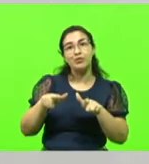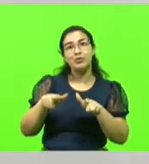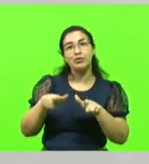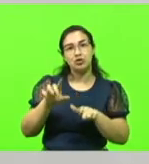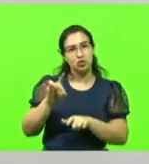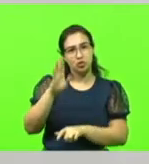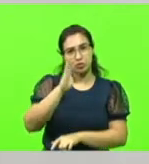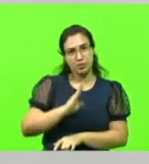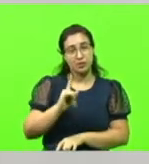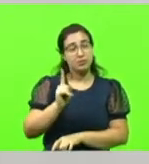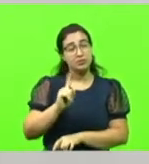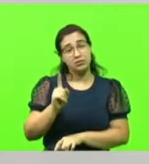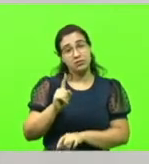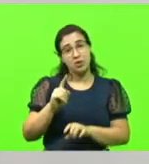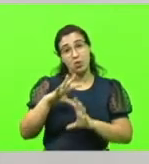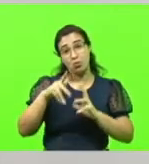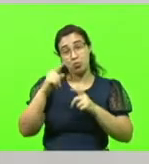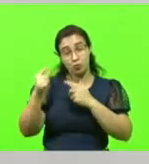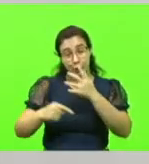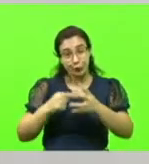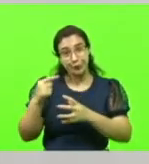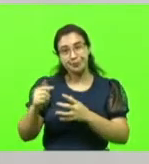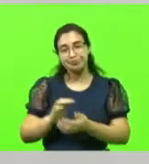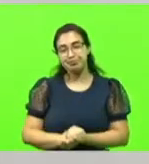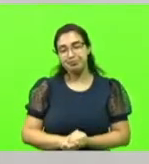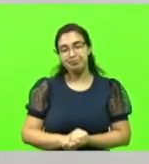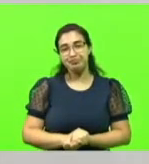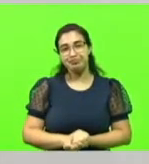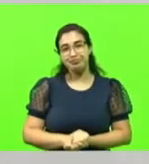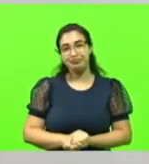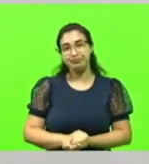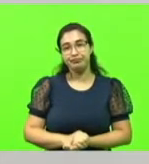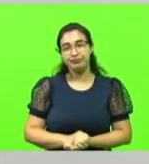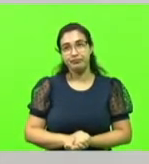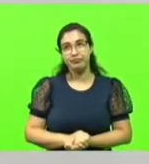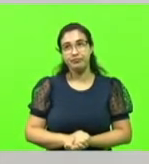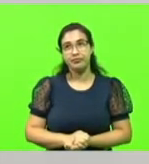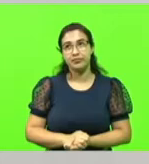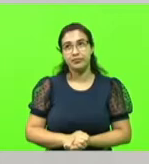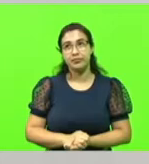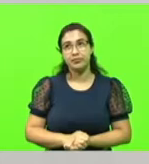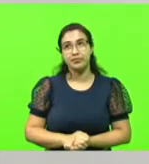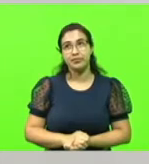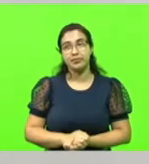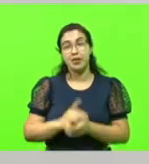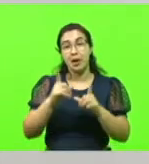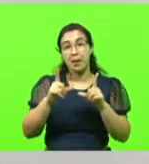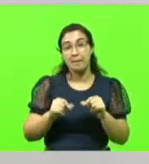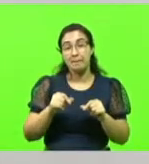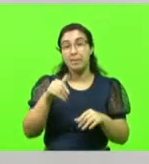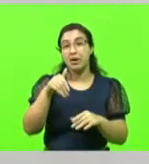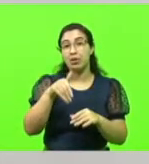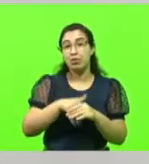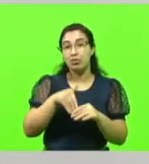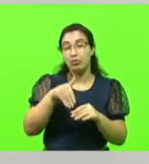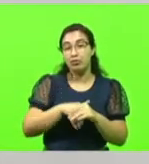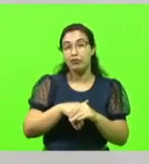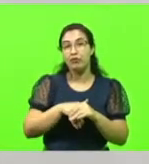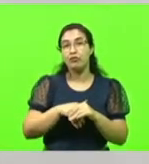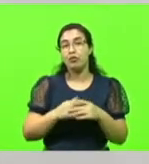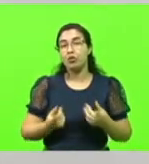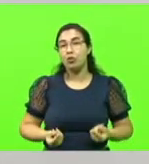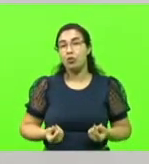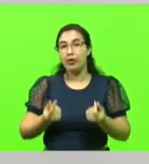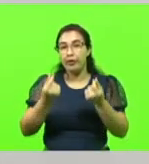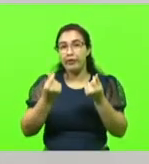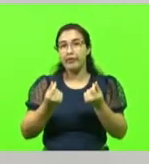Isso é a constatação de uma situação óbvia, né? Menos votos e riquezas minerais sobre o